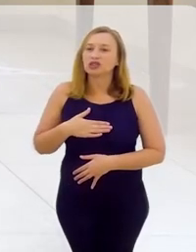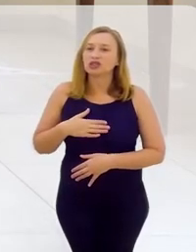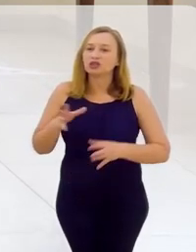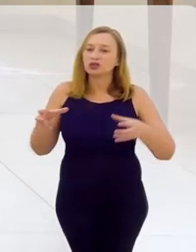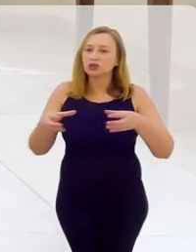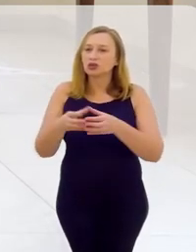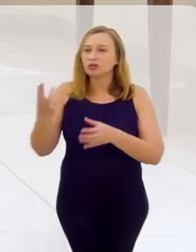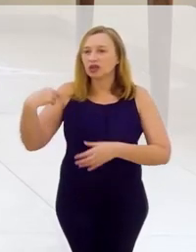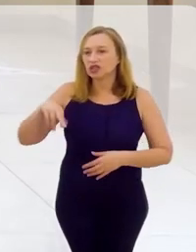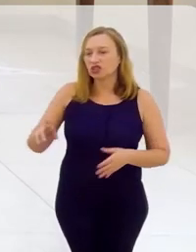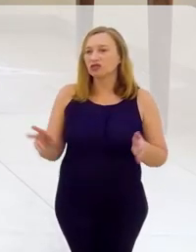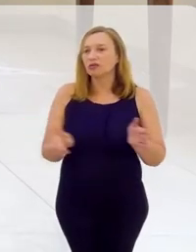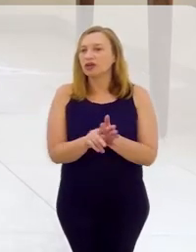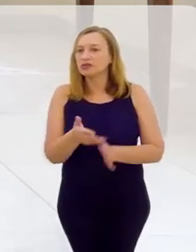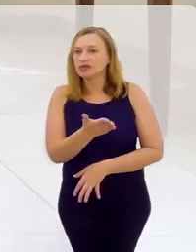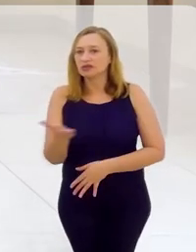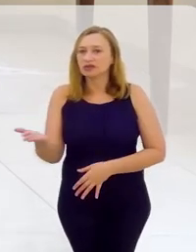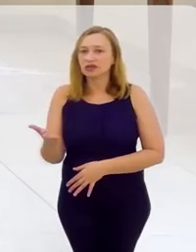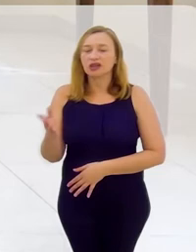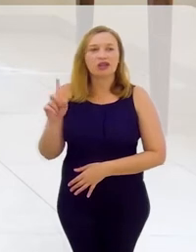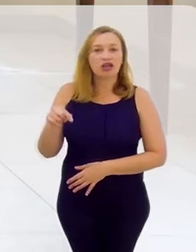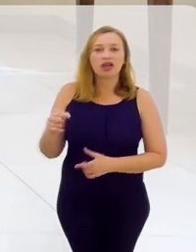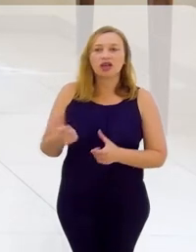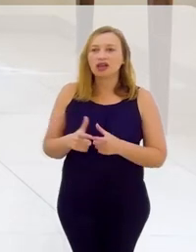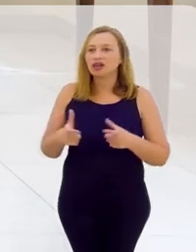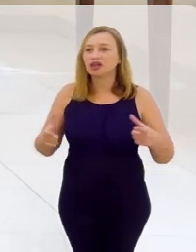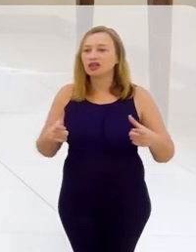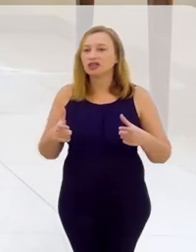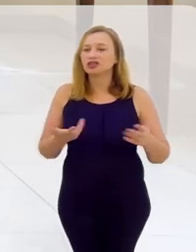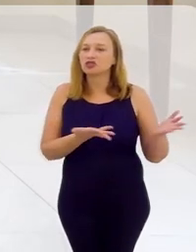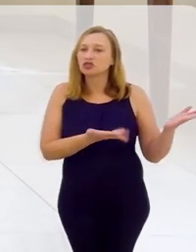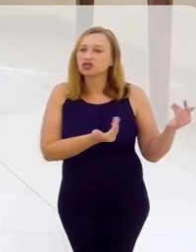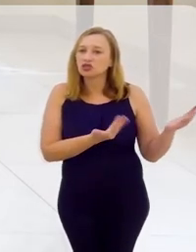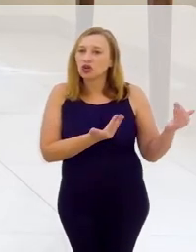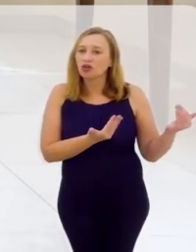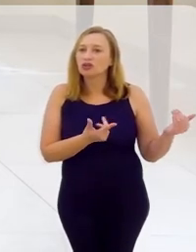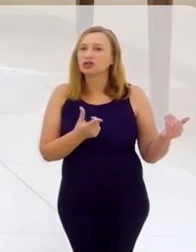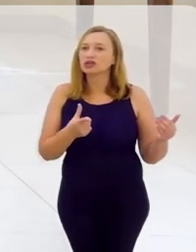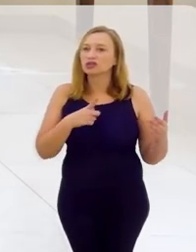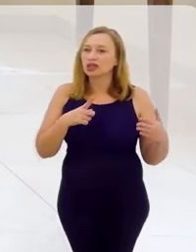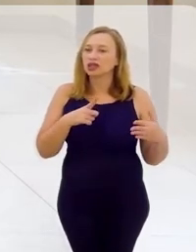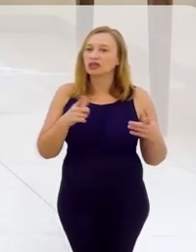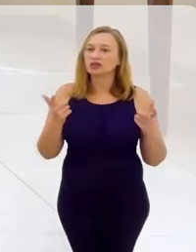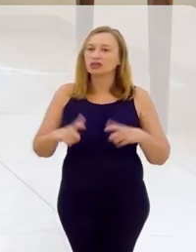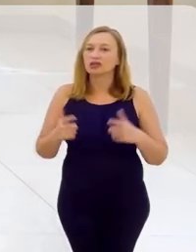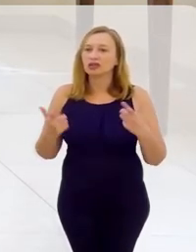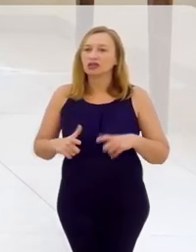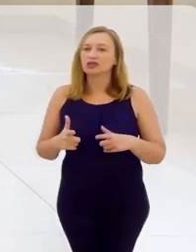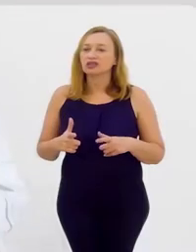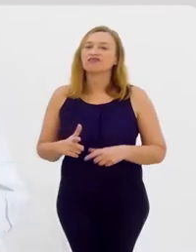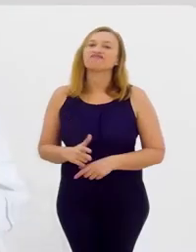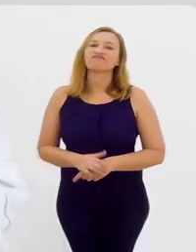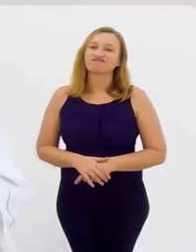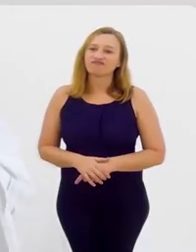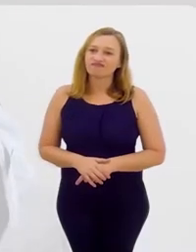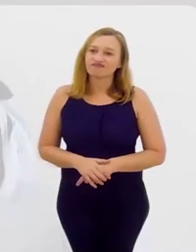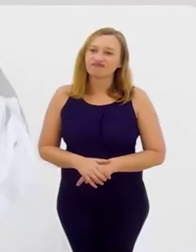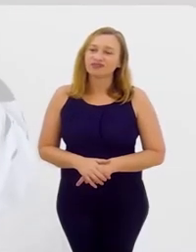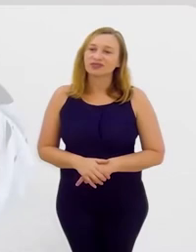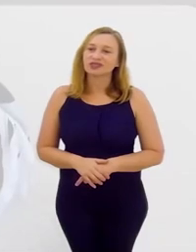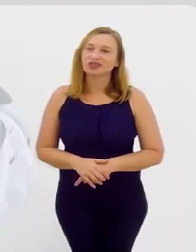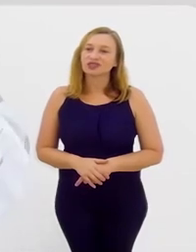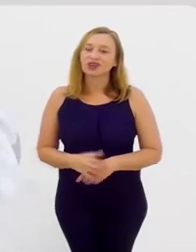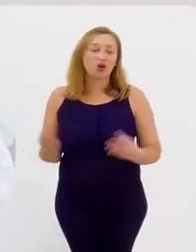gosto muito na Expo Religião, da participação de vocês. É um grande número de jovens que vocês levam. Isso.